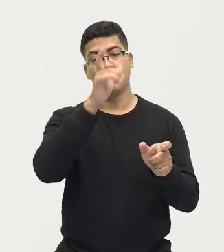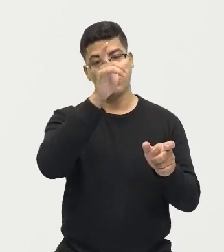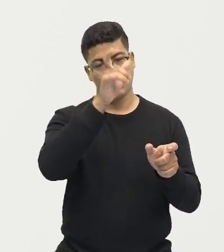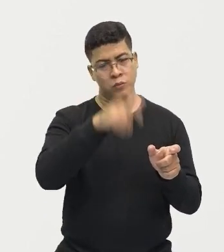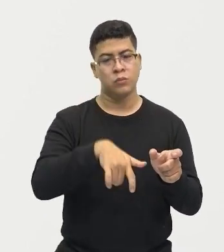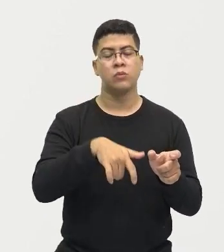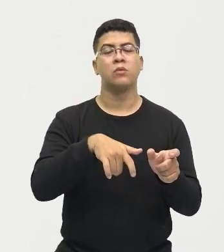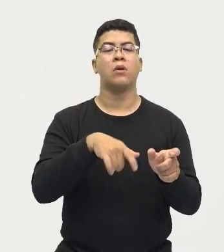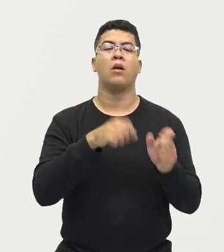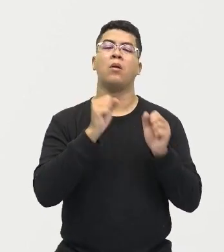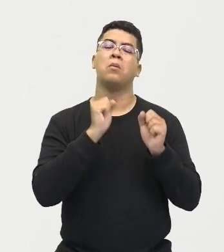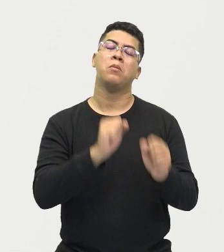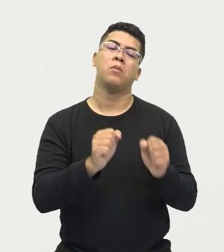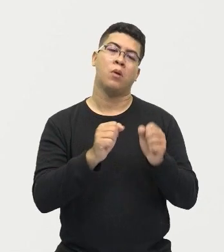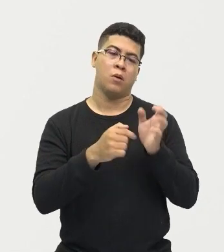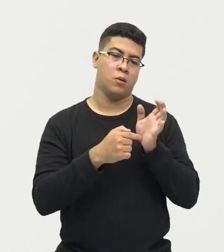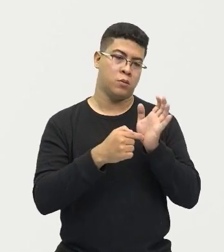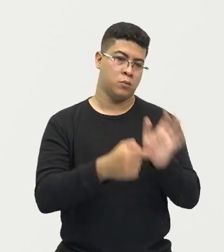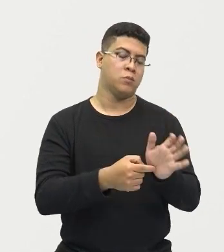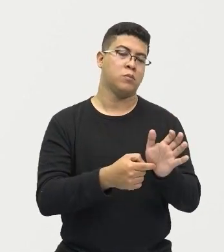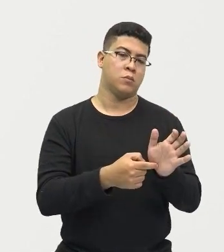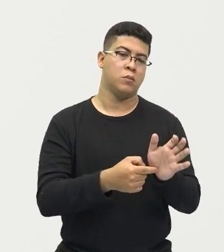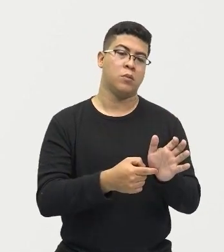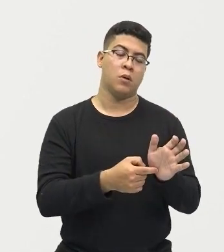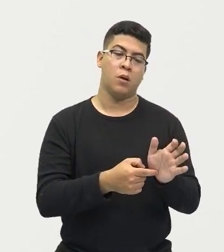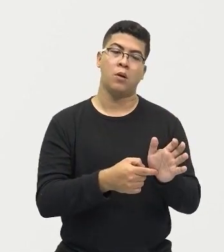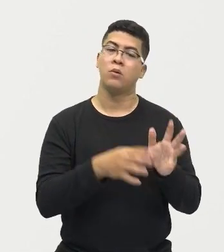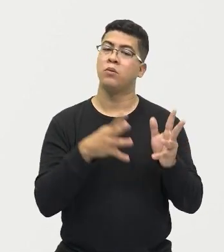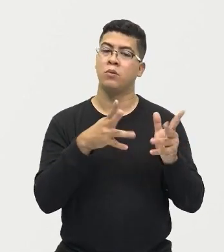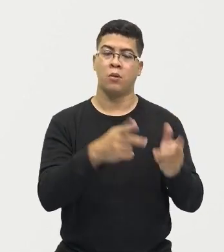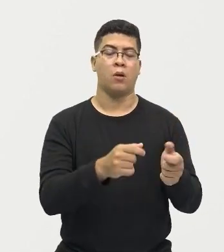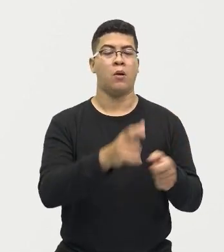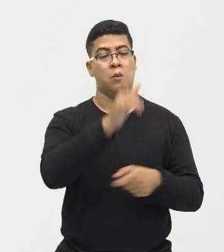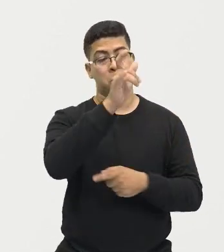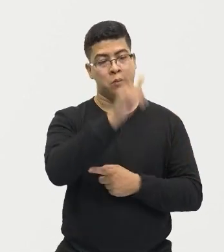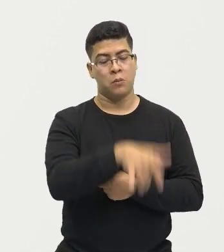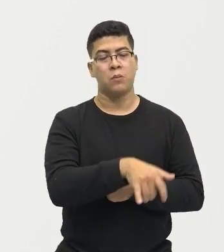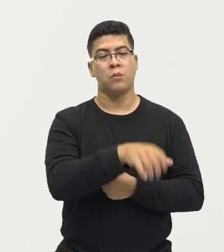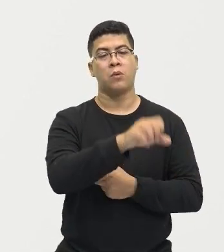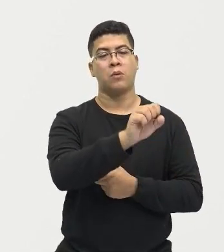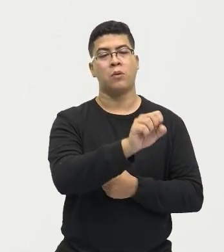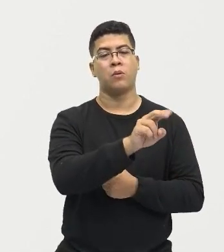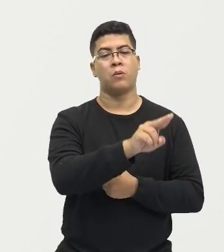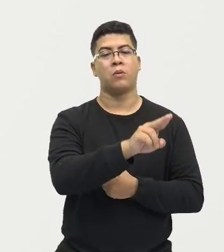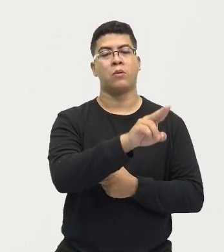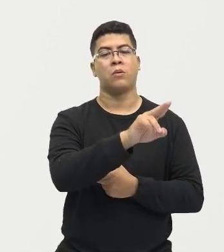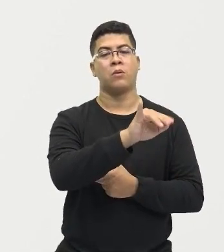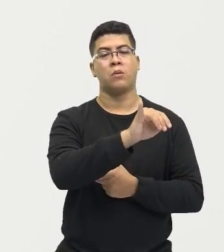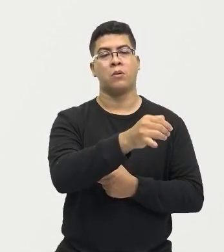vimos lá, né? Ela pode ser um sujeito. Toda essa oração subordinada que pode fazer papel de sujeito.